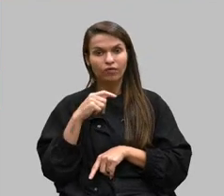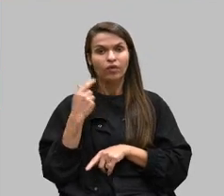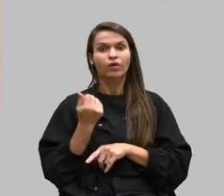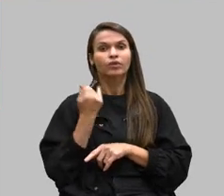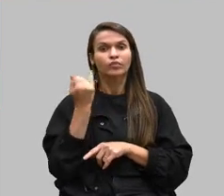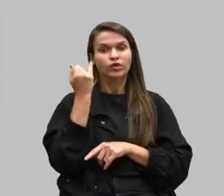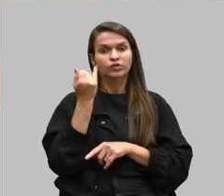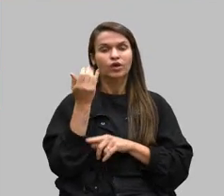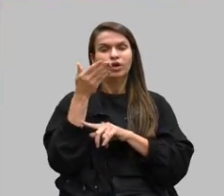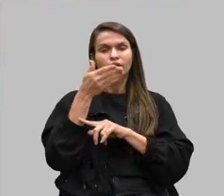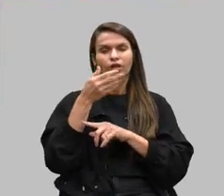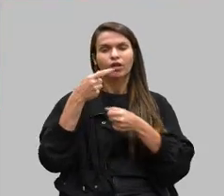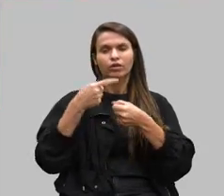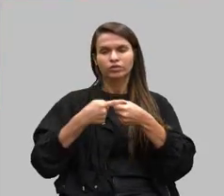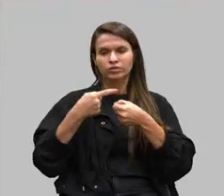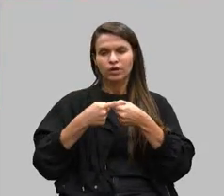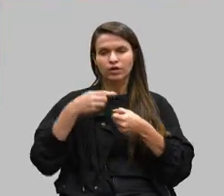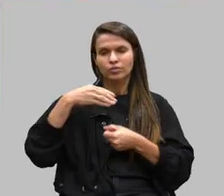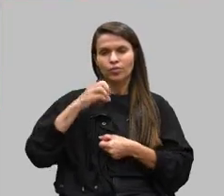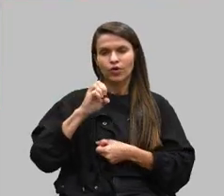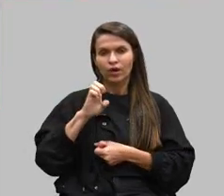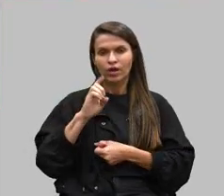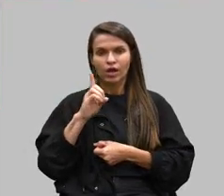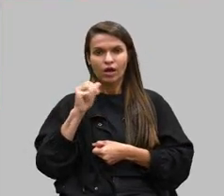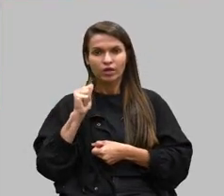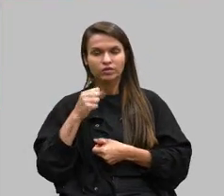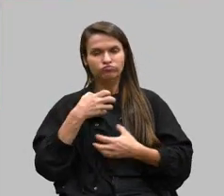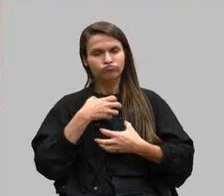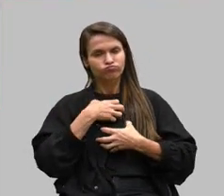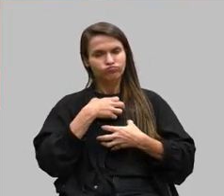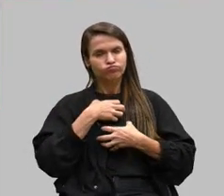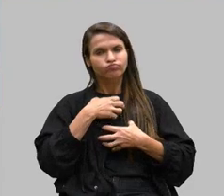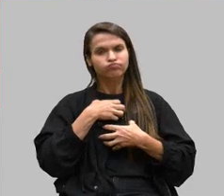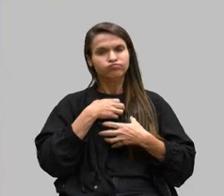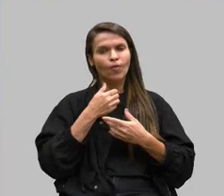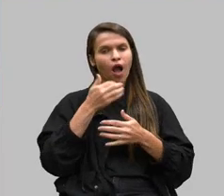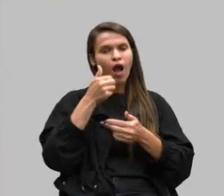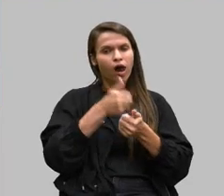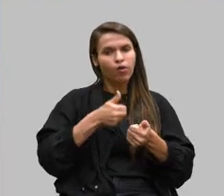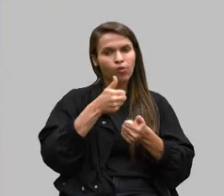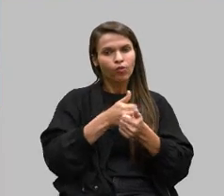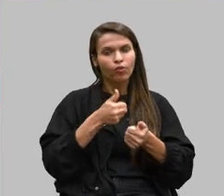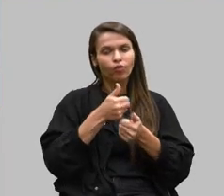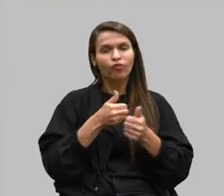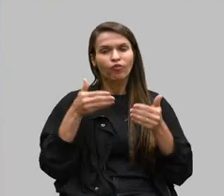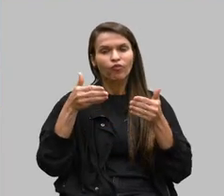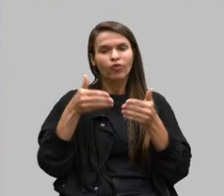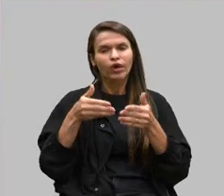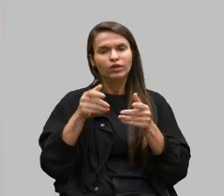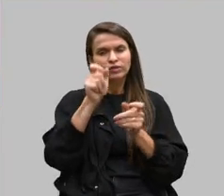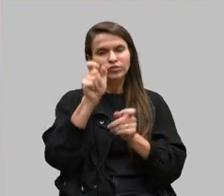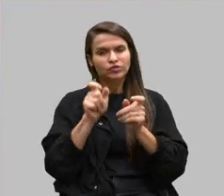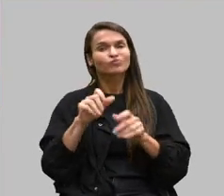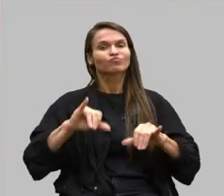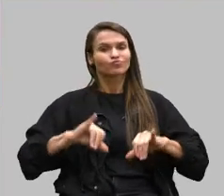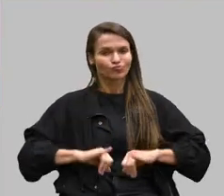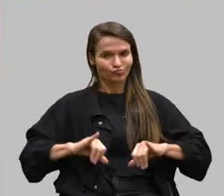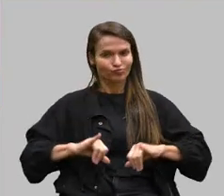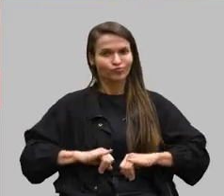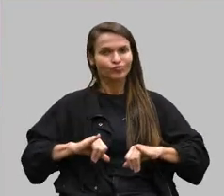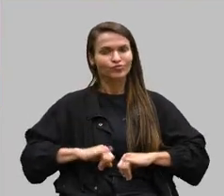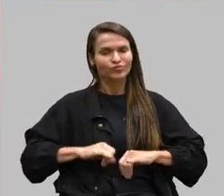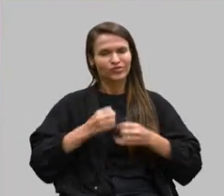idda lá em moeda sentir a dor das pessoas porque essa luta Nada Mais É por essas pessoas que TM sofrido e sofrido muito aqui houve vários